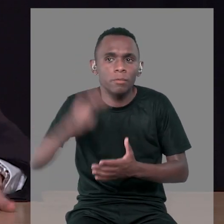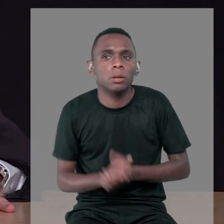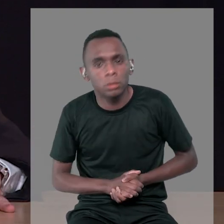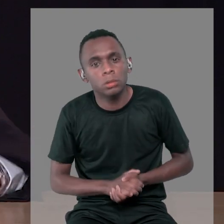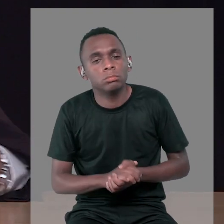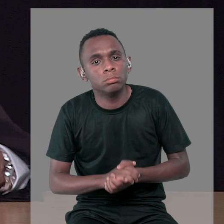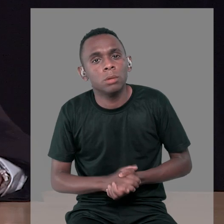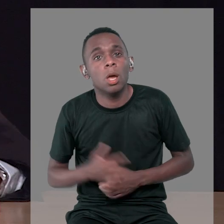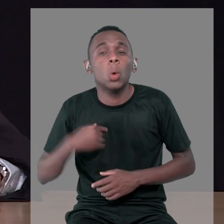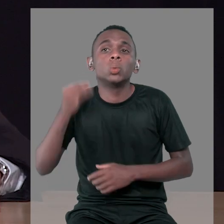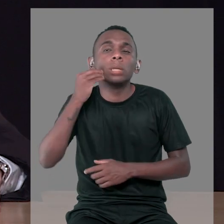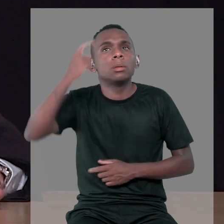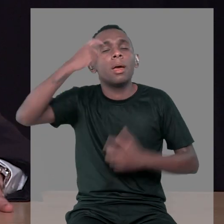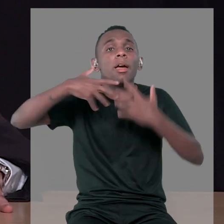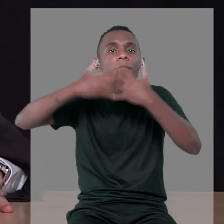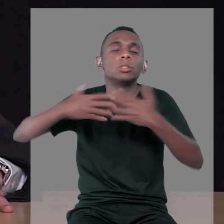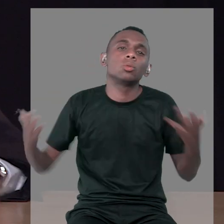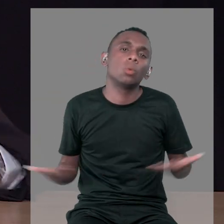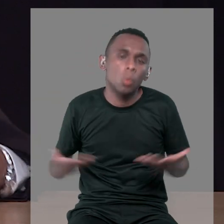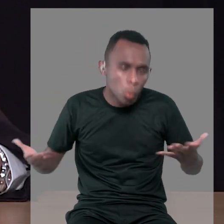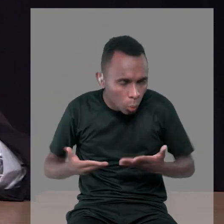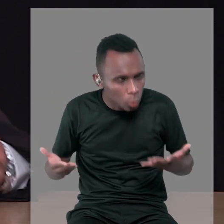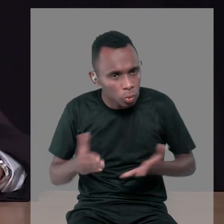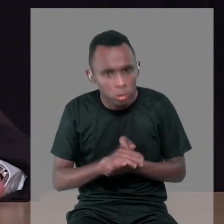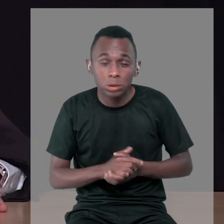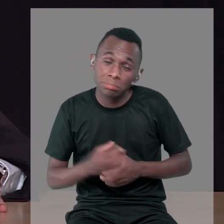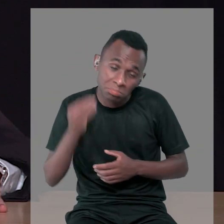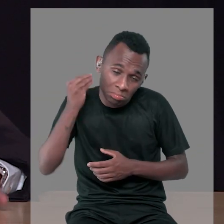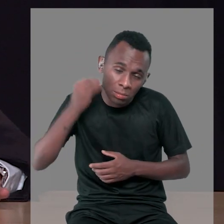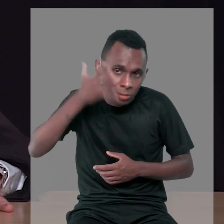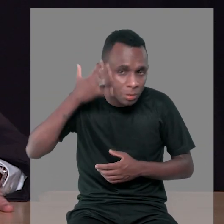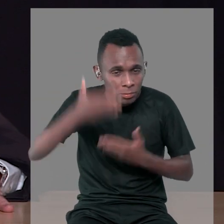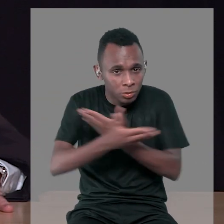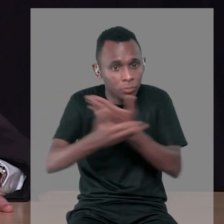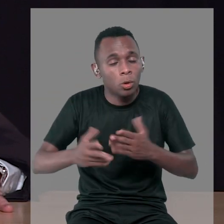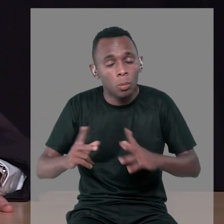essa noite, eu tentei refletir com vocês sobre um fenômeno específico, que é o fenômeno da guerra.